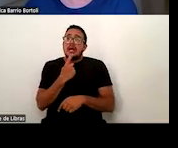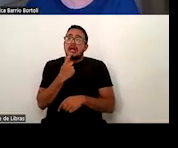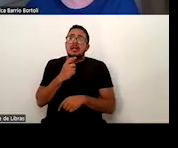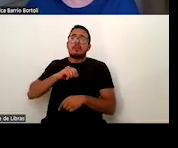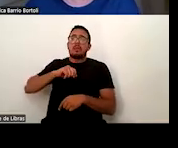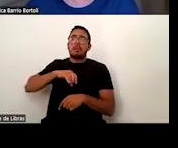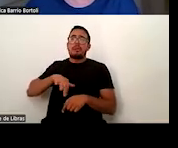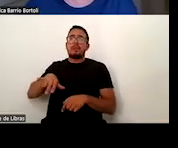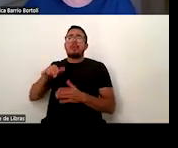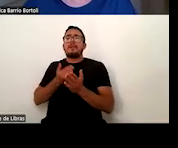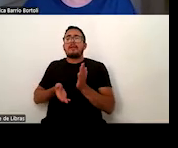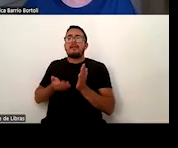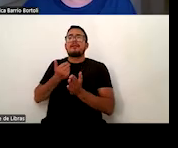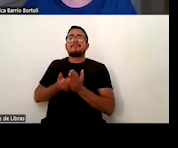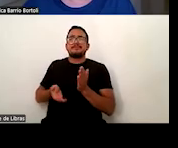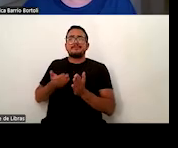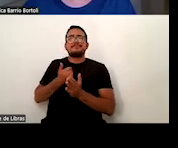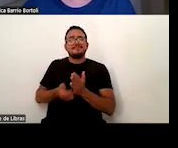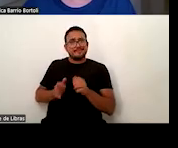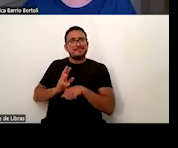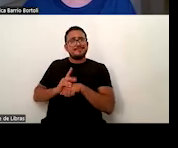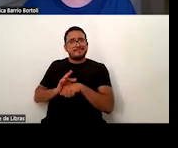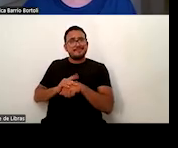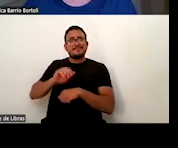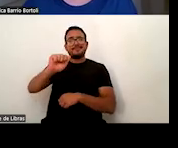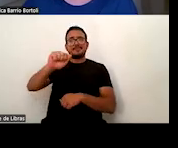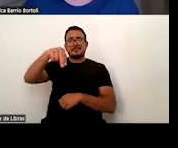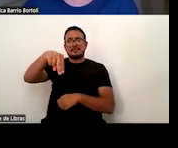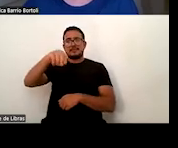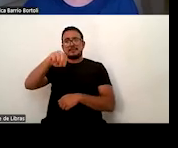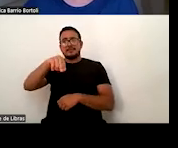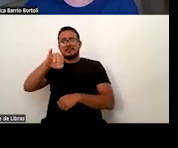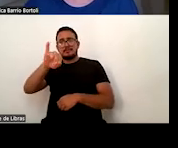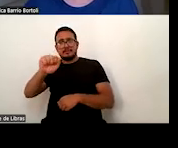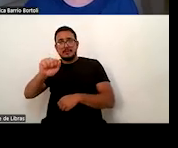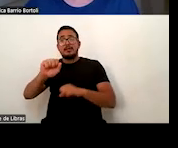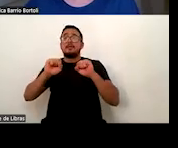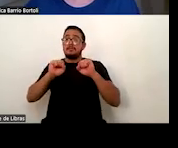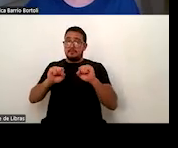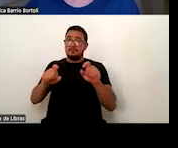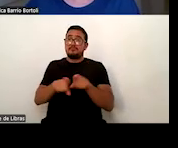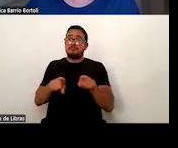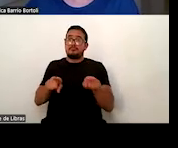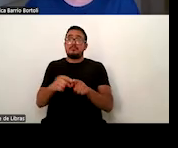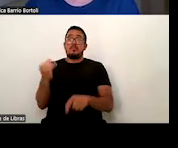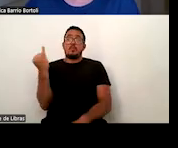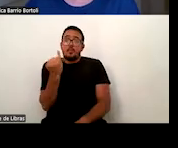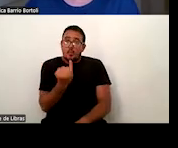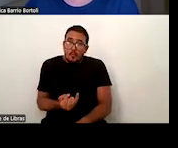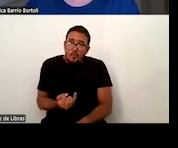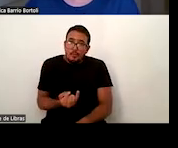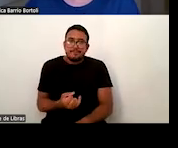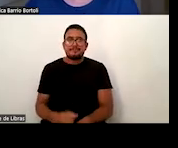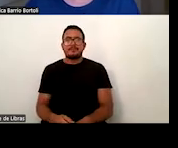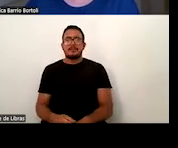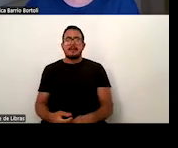mais fácil, e ele também pode ter perda de peso. E os tipos de câncer mais comuns que a gente tem